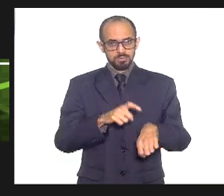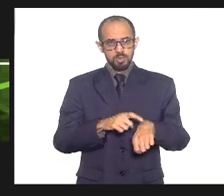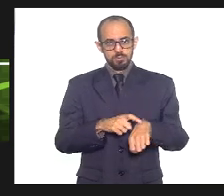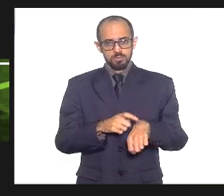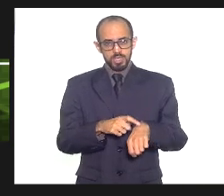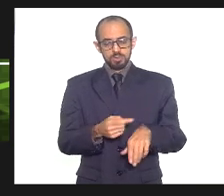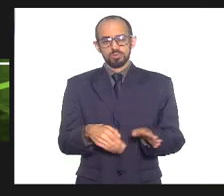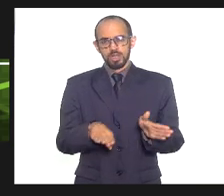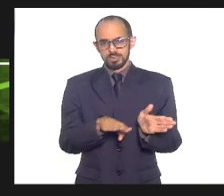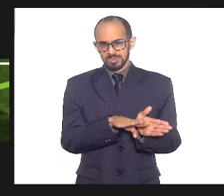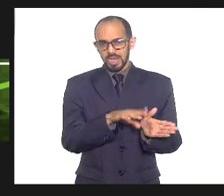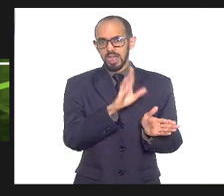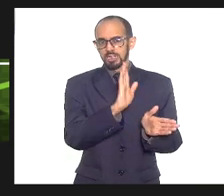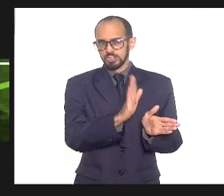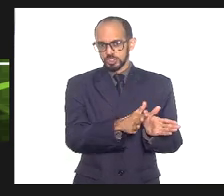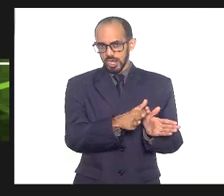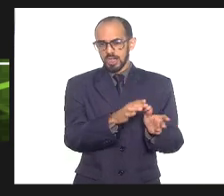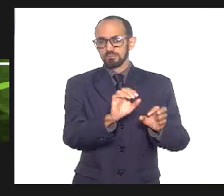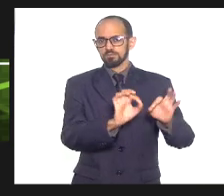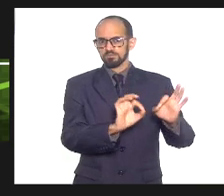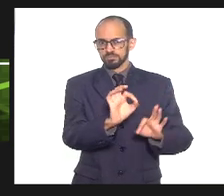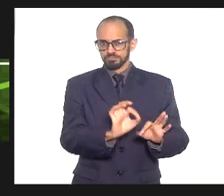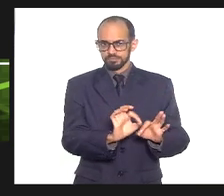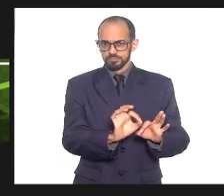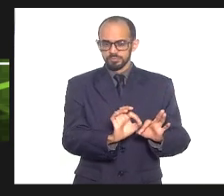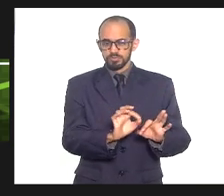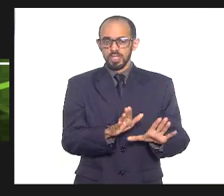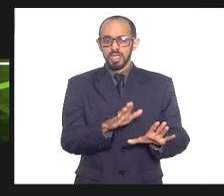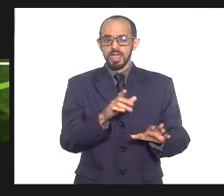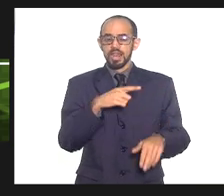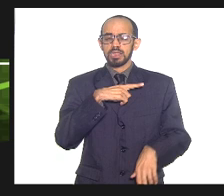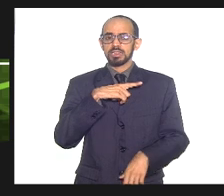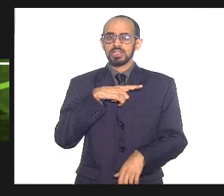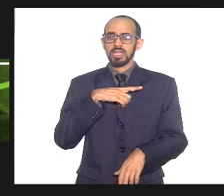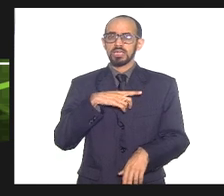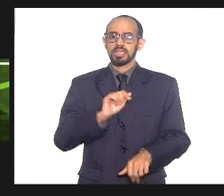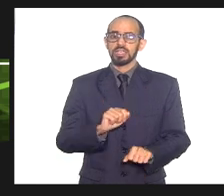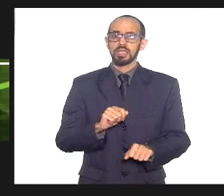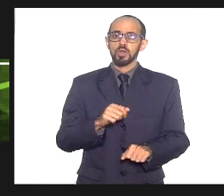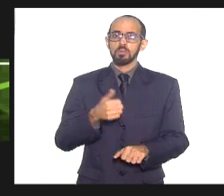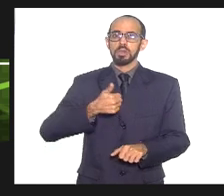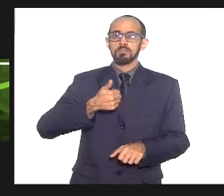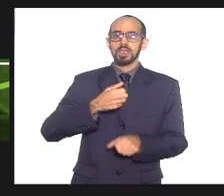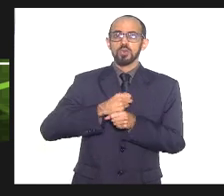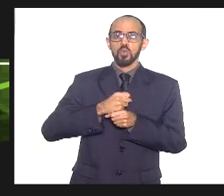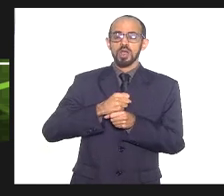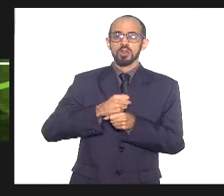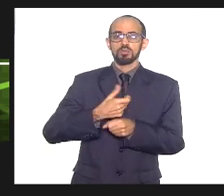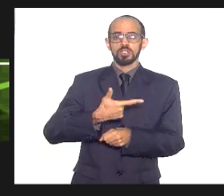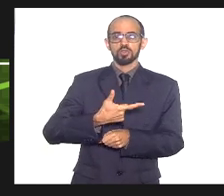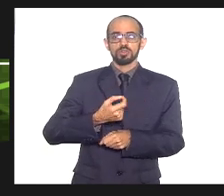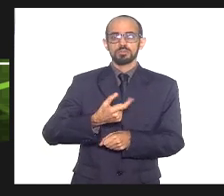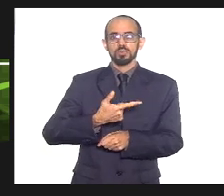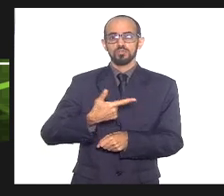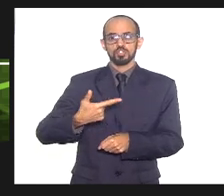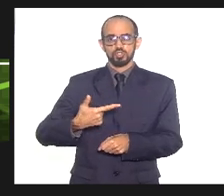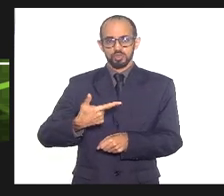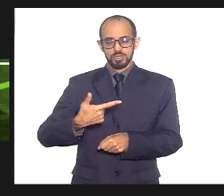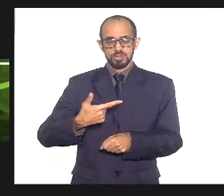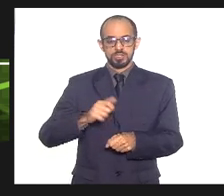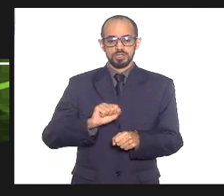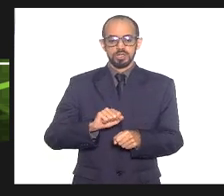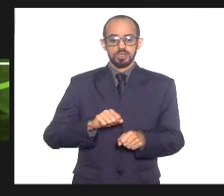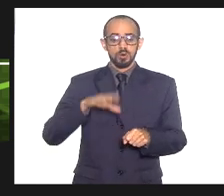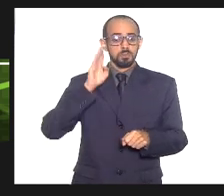e em comissionamento no campo de Peregrino. Ela tem o primeiro óleo previsto para o ano de 2022. E